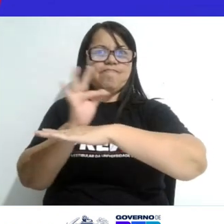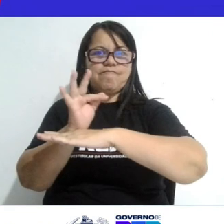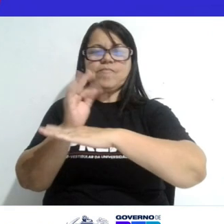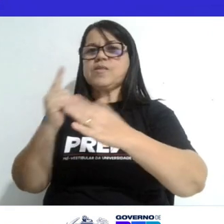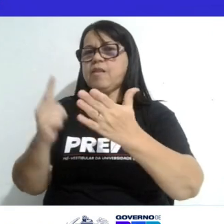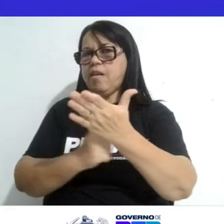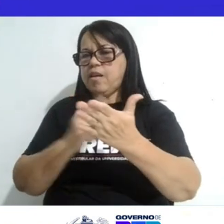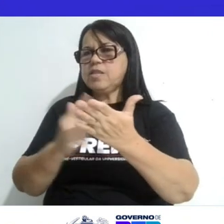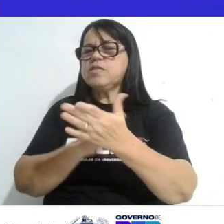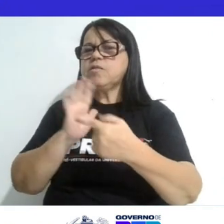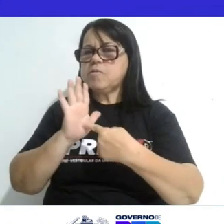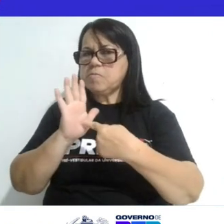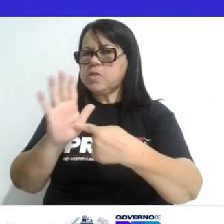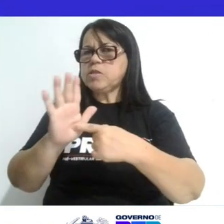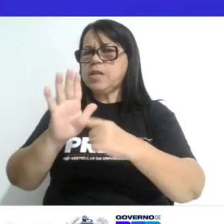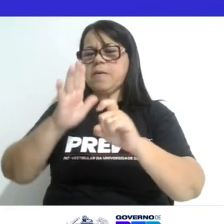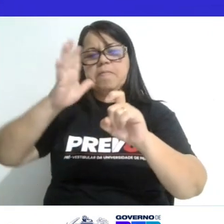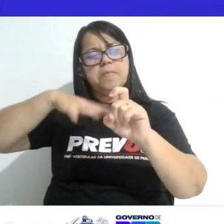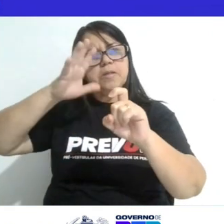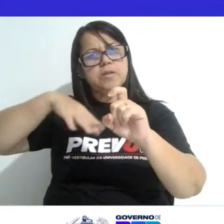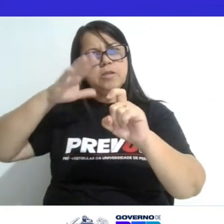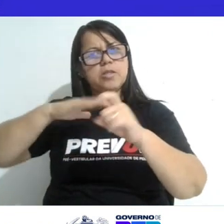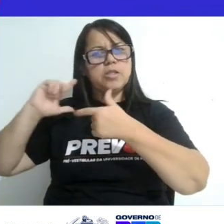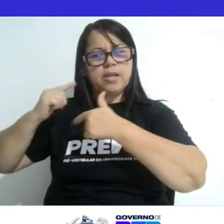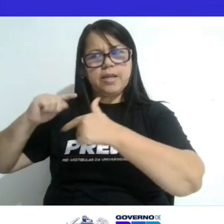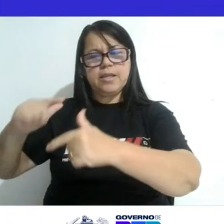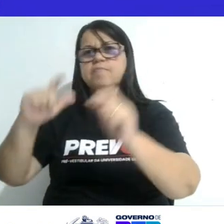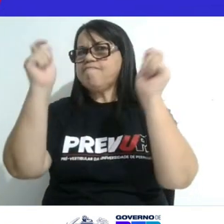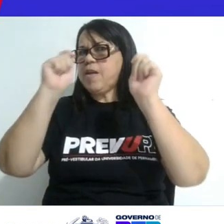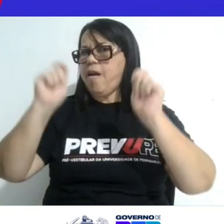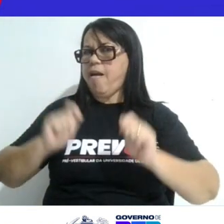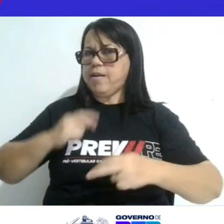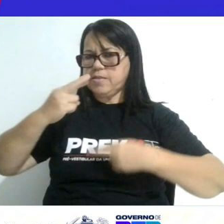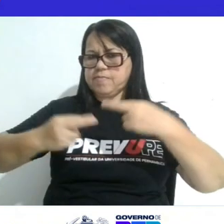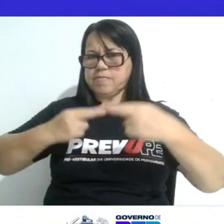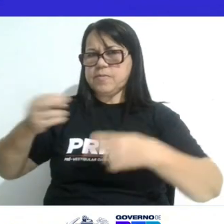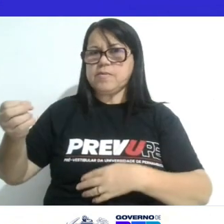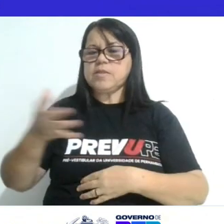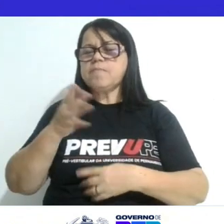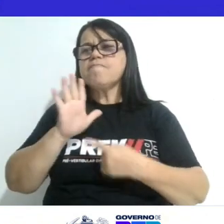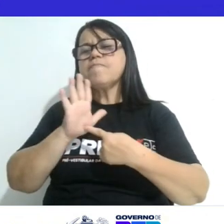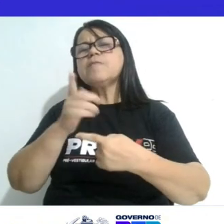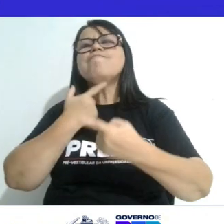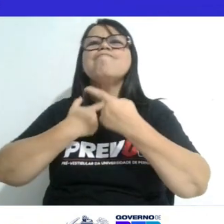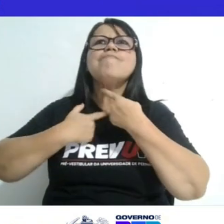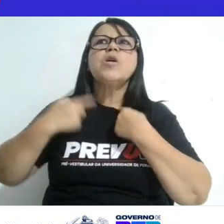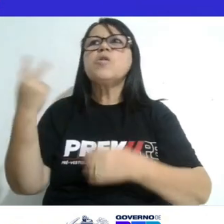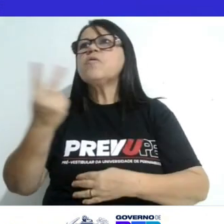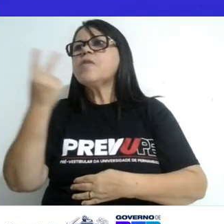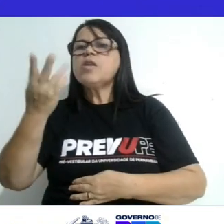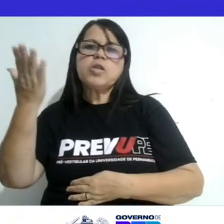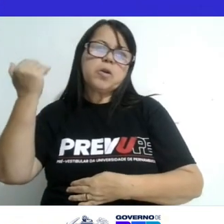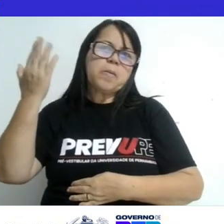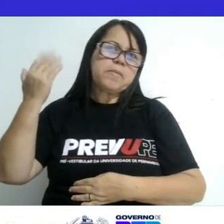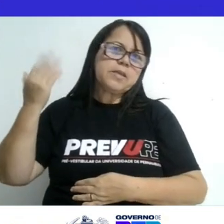repletas de referências à mitologia clássica e a arte renascentista refletindo no desejo do retorno aos valores da antiguidade e a